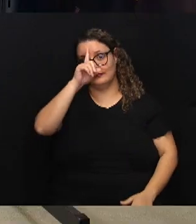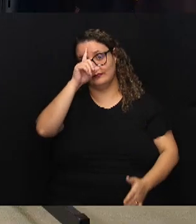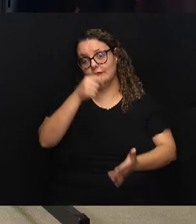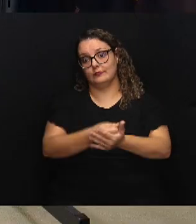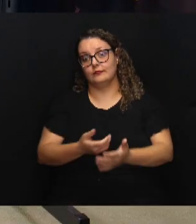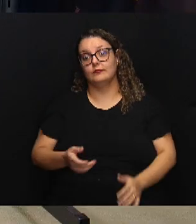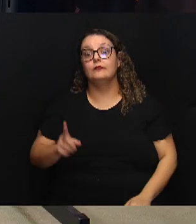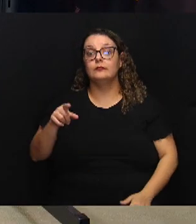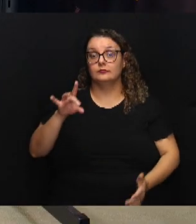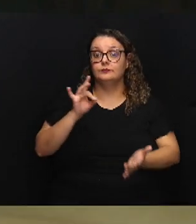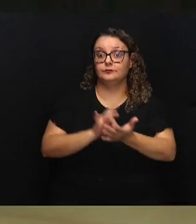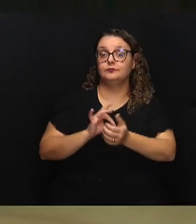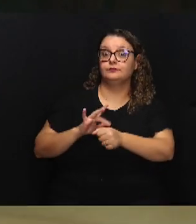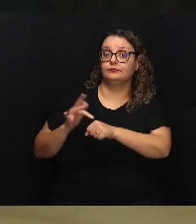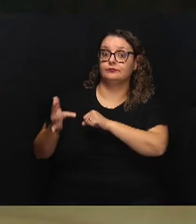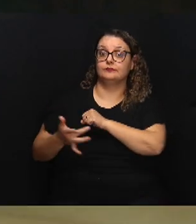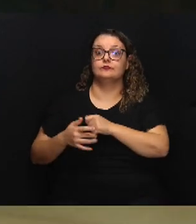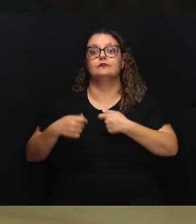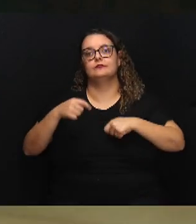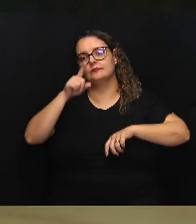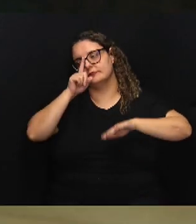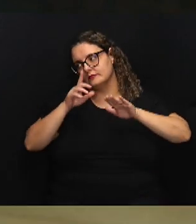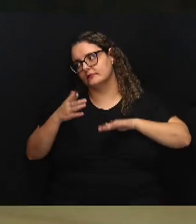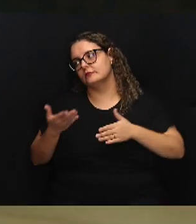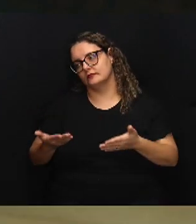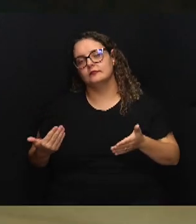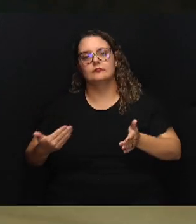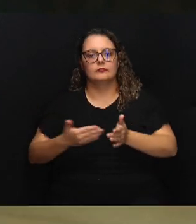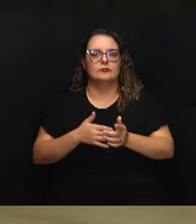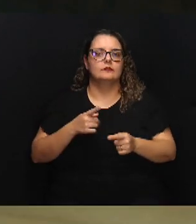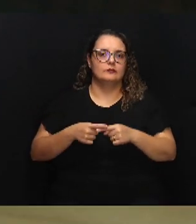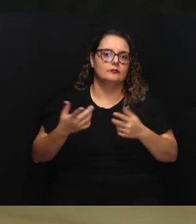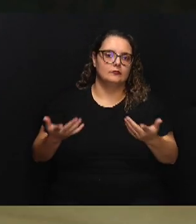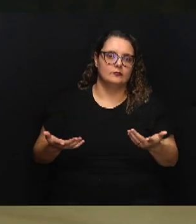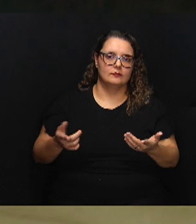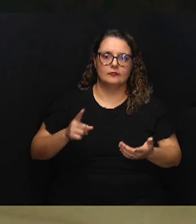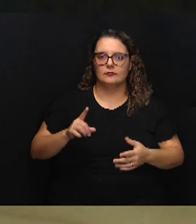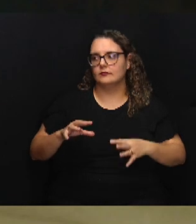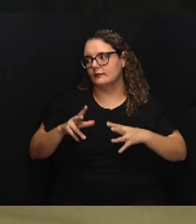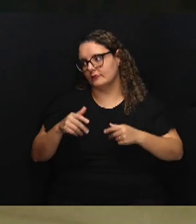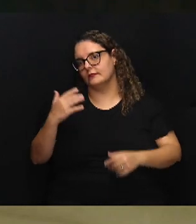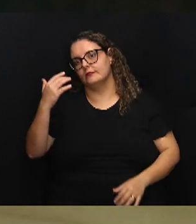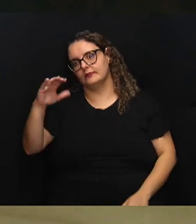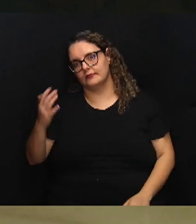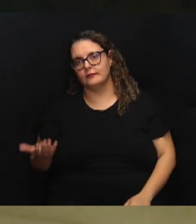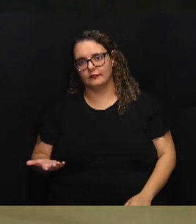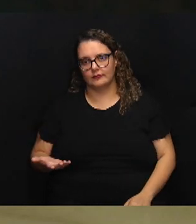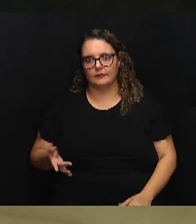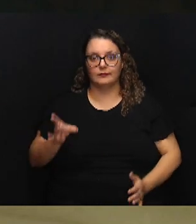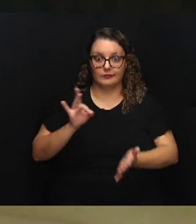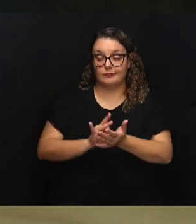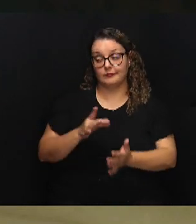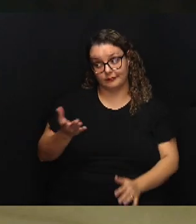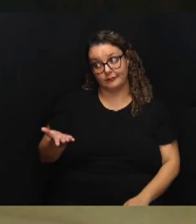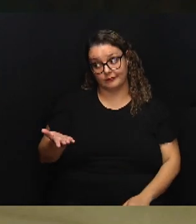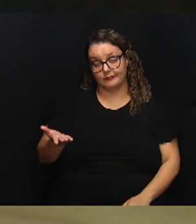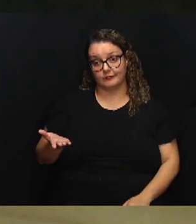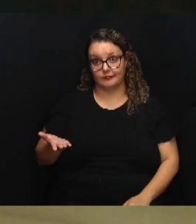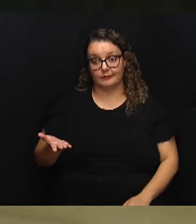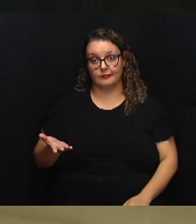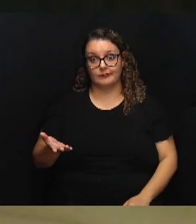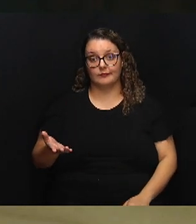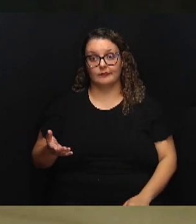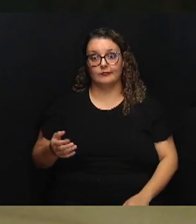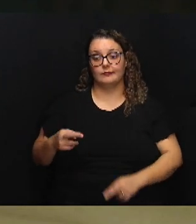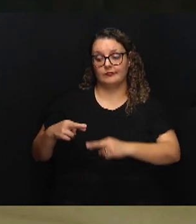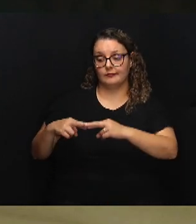verdade, essa questão da rede social a gente precisa tomar muito cuidado, até porque nem tudo que se posta é a realidade, né? Então a